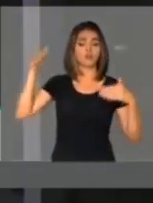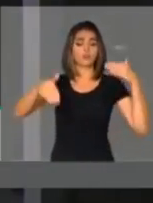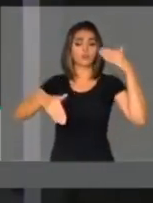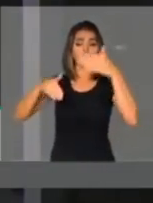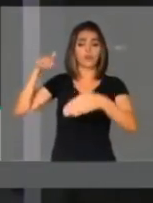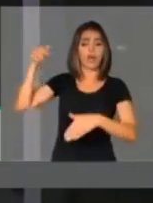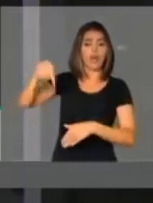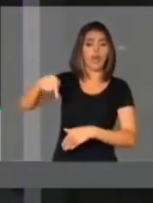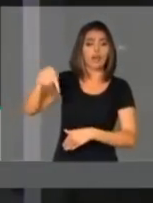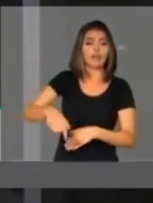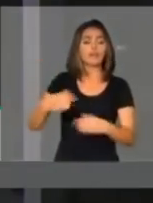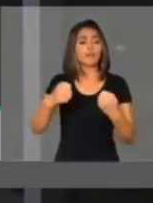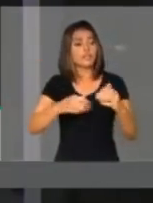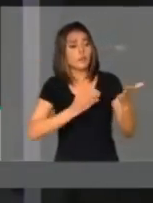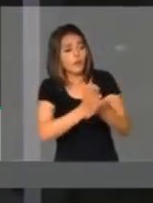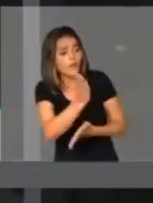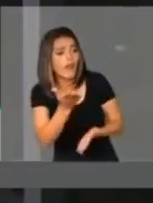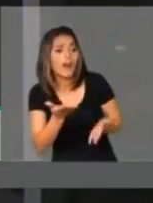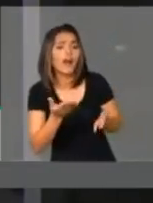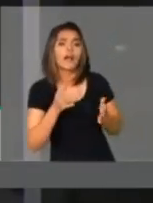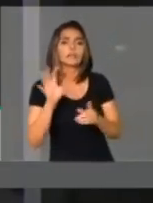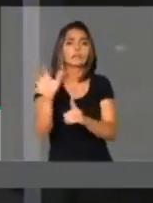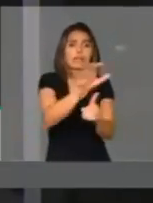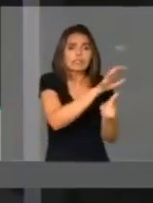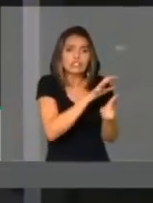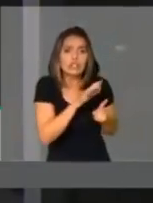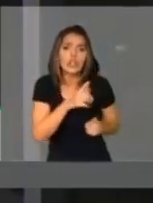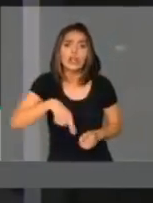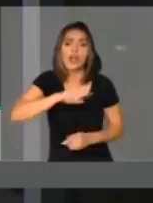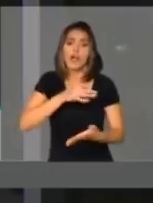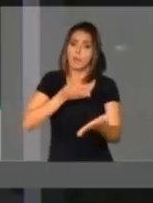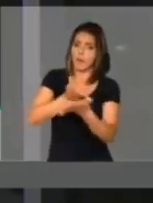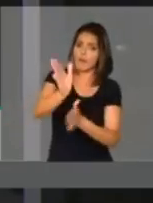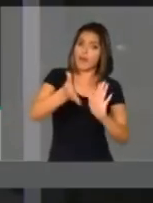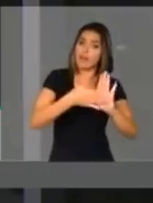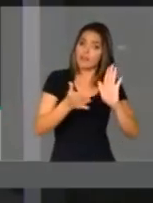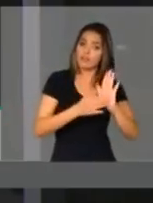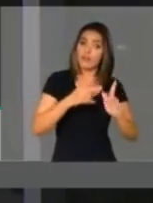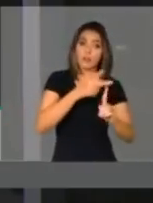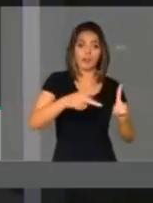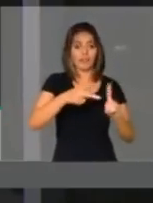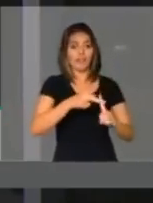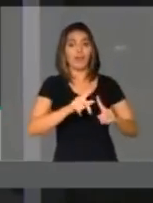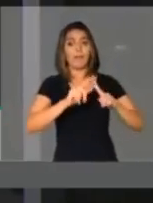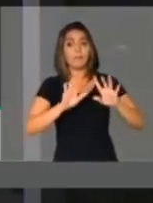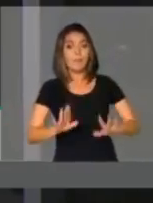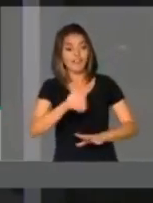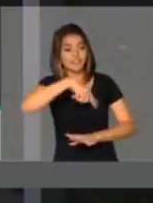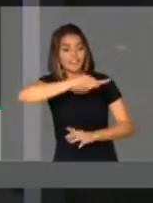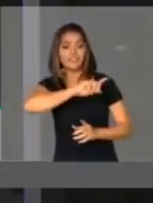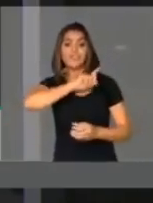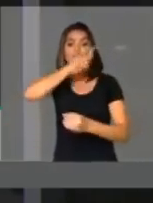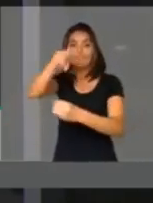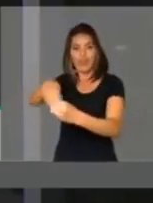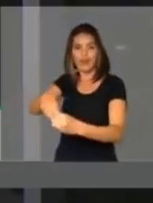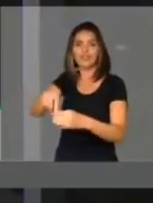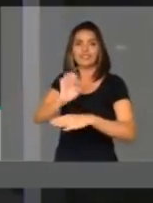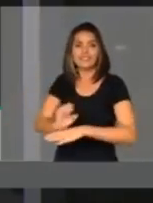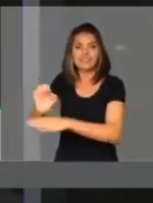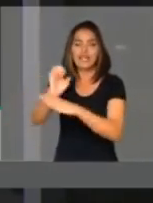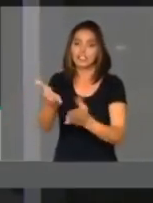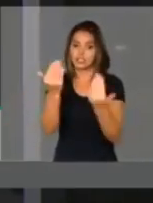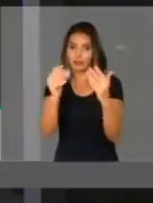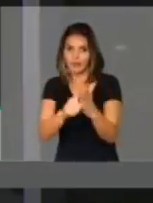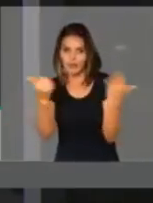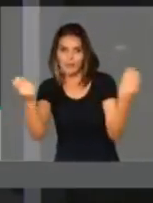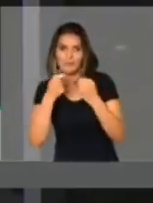casa, falam que precisa aprovar, pressionam os parlamentares para aprovar a reforma previdenciária, mas voltam para os seus estados, chamam coletiva de imprensa